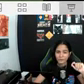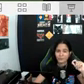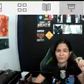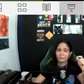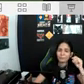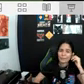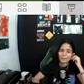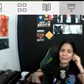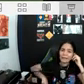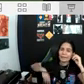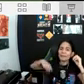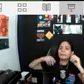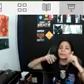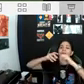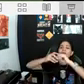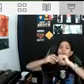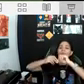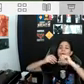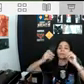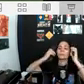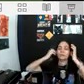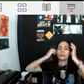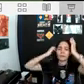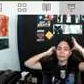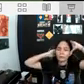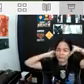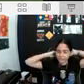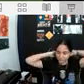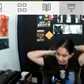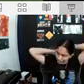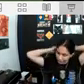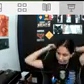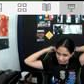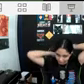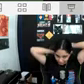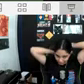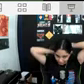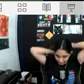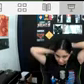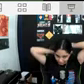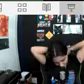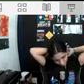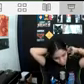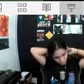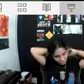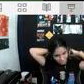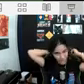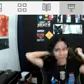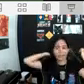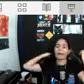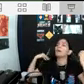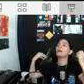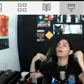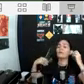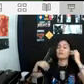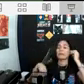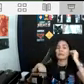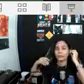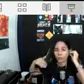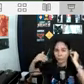eu quero saber se uma pomada A vai ser útil para controlar verrugas. Aí eu pego o que a gente chama de grupo